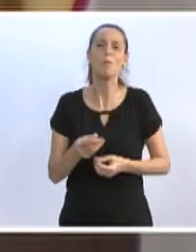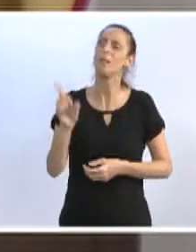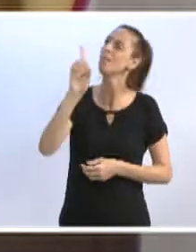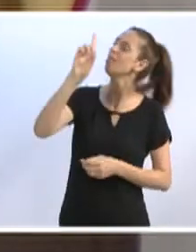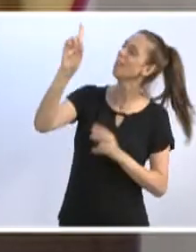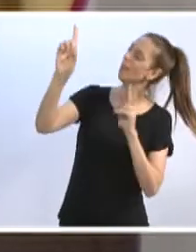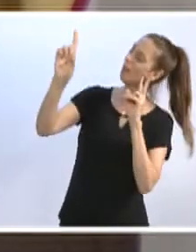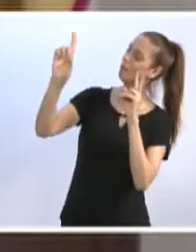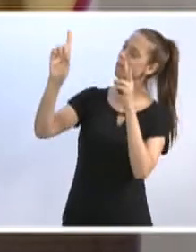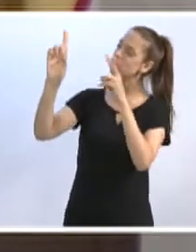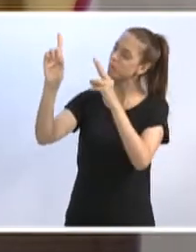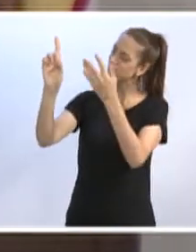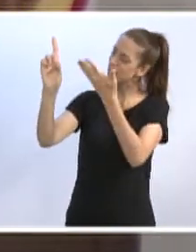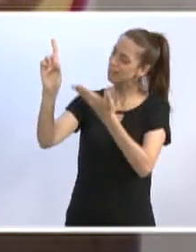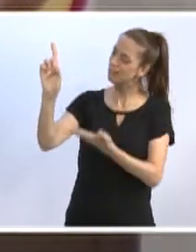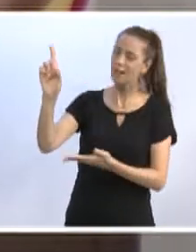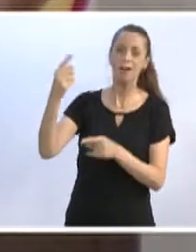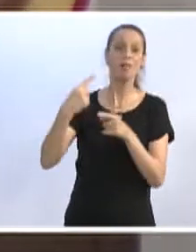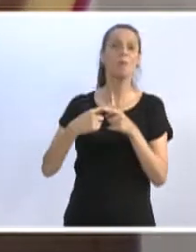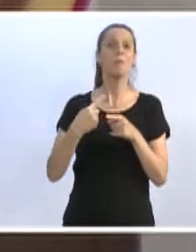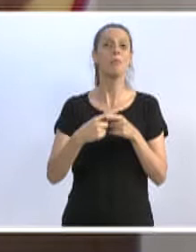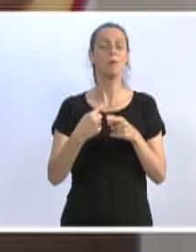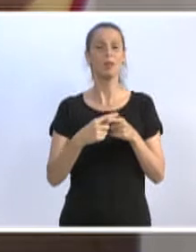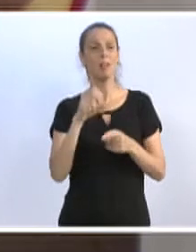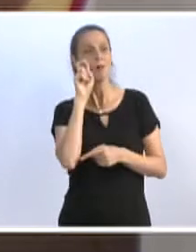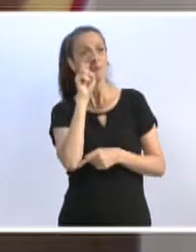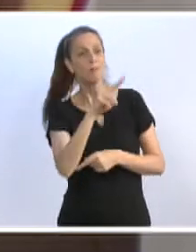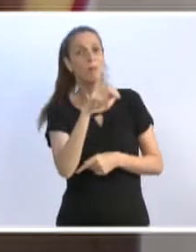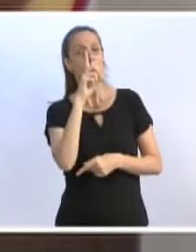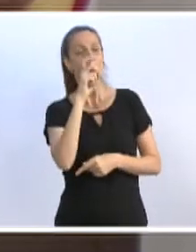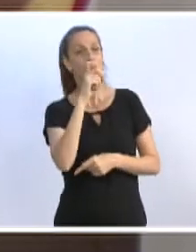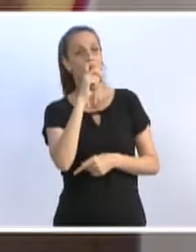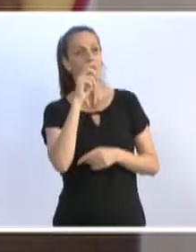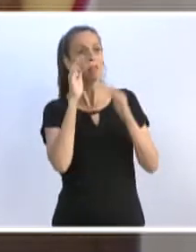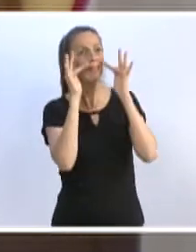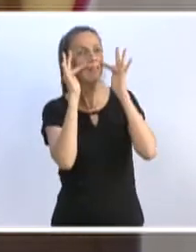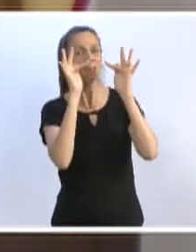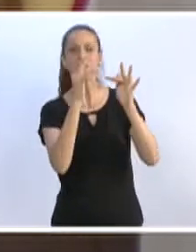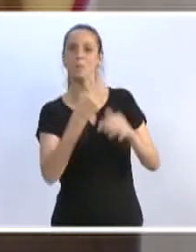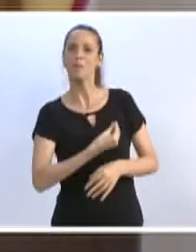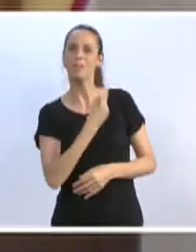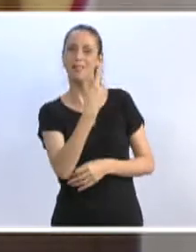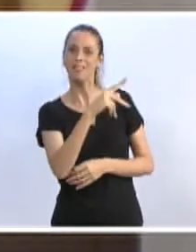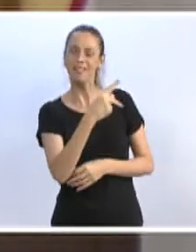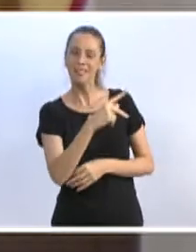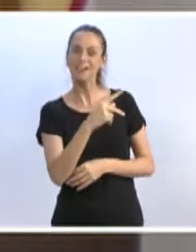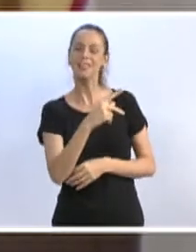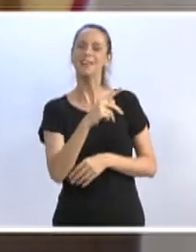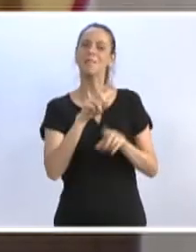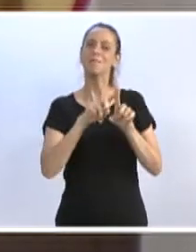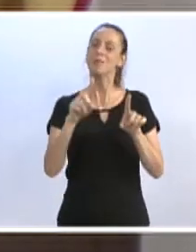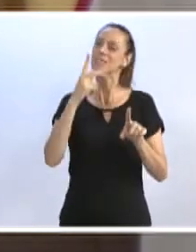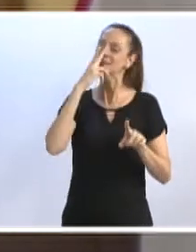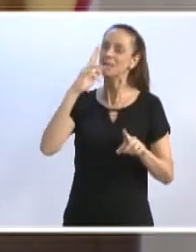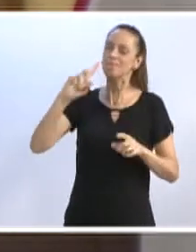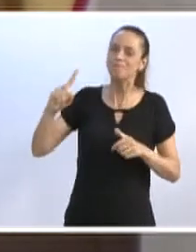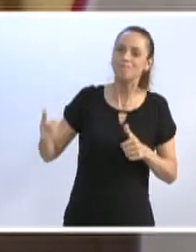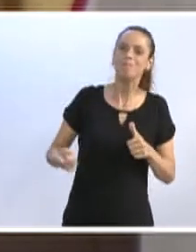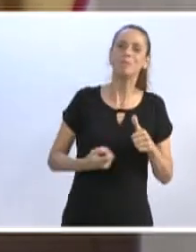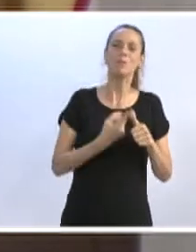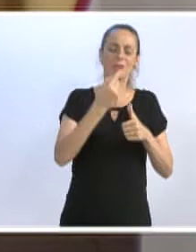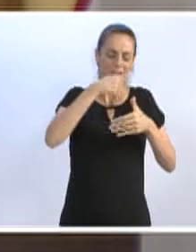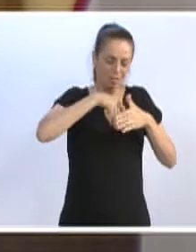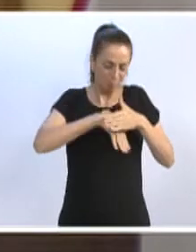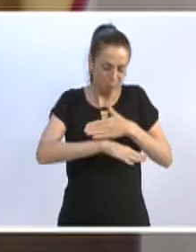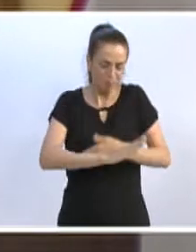este Deus claramente pelo testemunho herdado de meus pais, mas que entrava pela primeira vez profundo na existência,